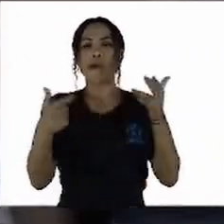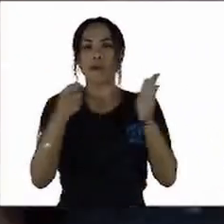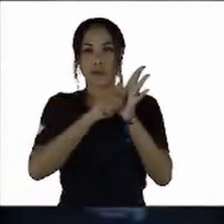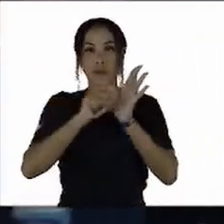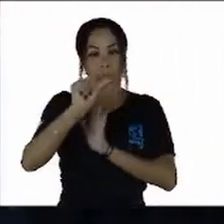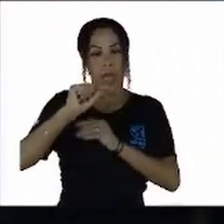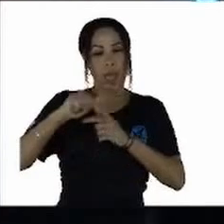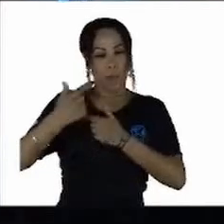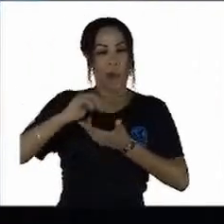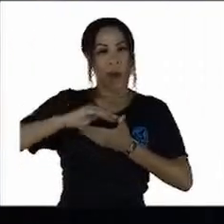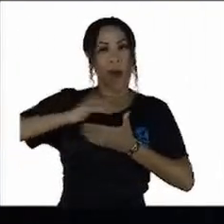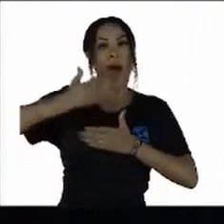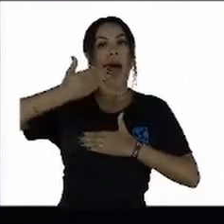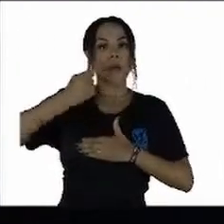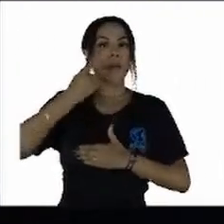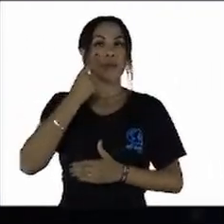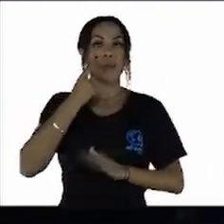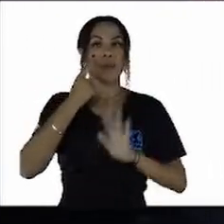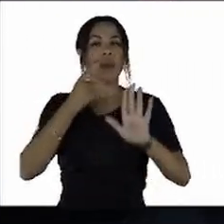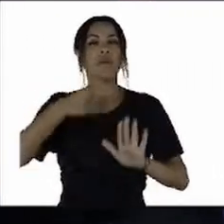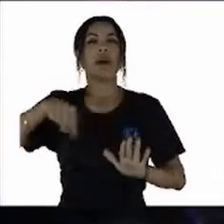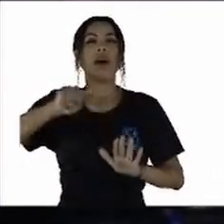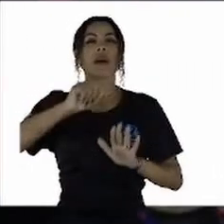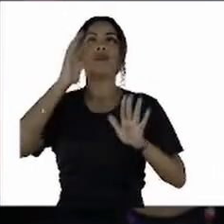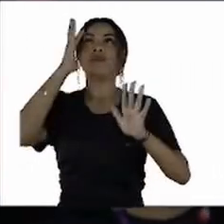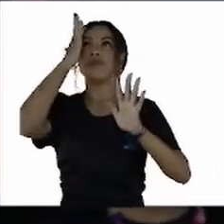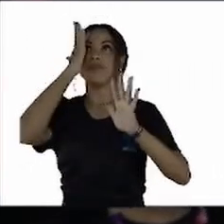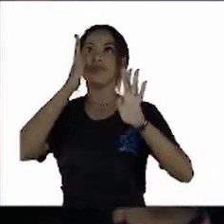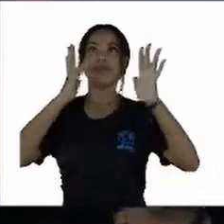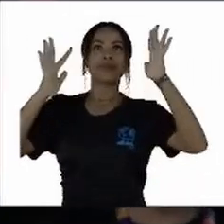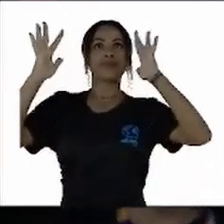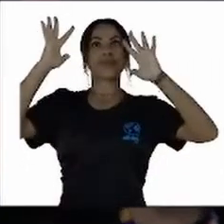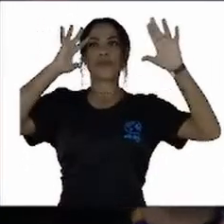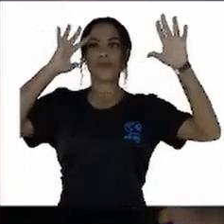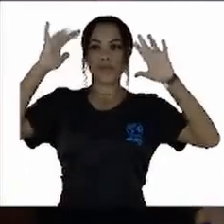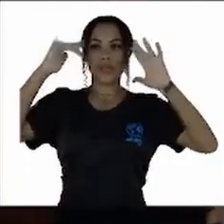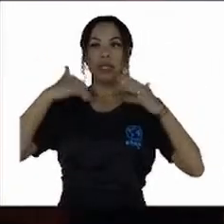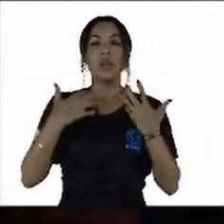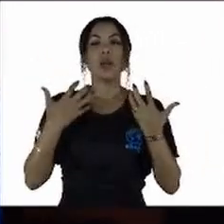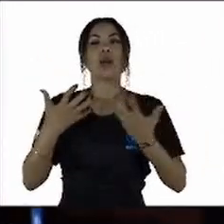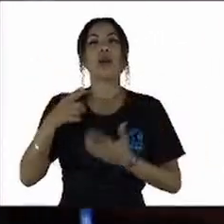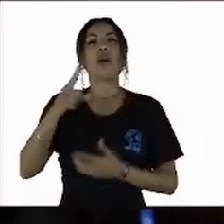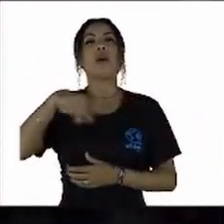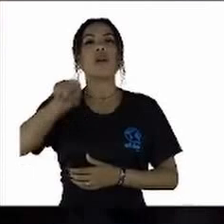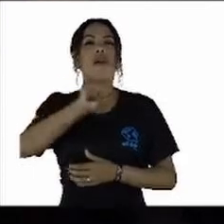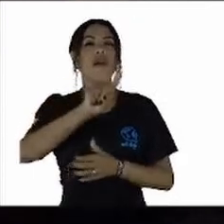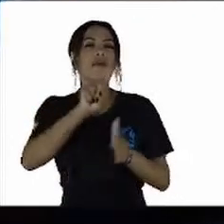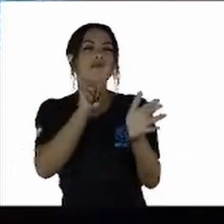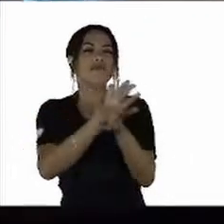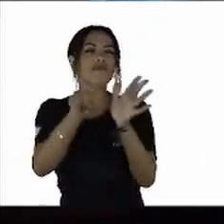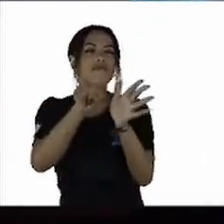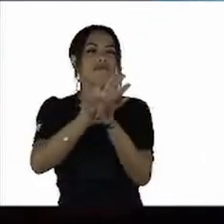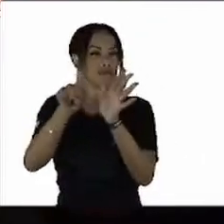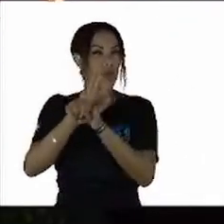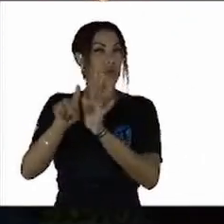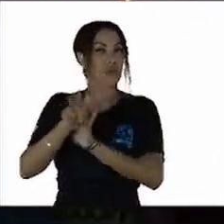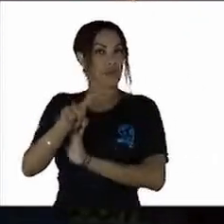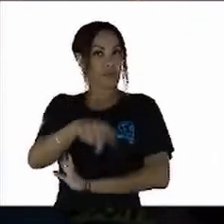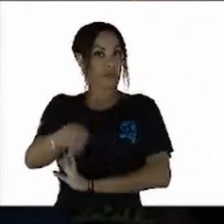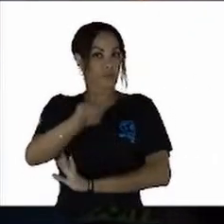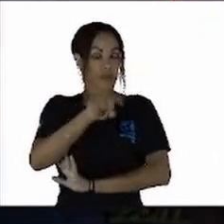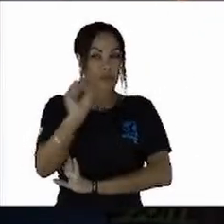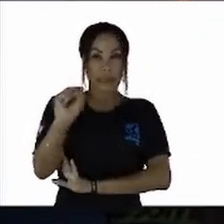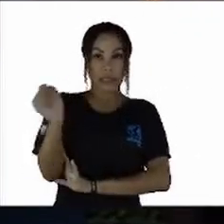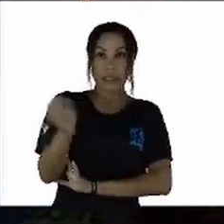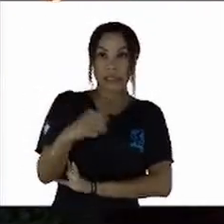gente abre para ver. Mas para a gente viajar no lúdico, eu queria fazer algumas perguntas aleatórias para vocês.